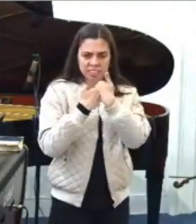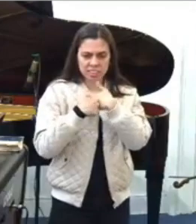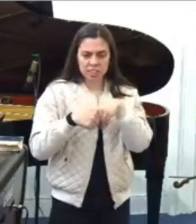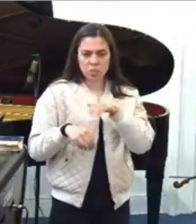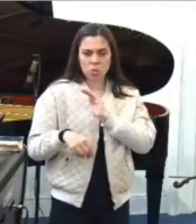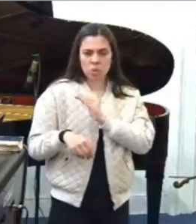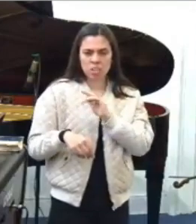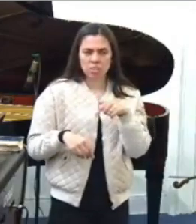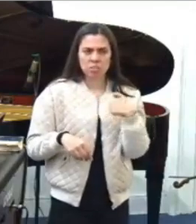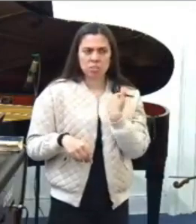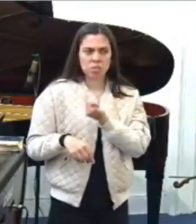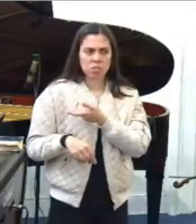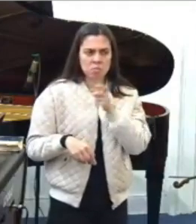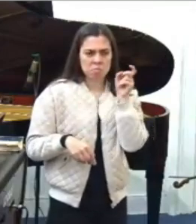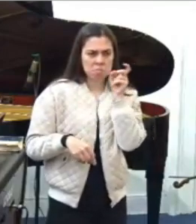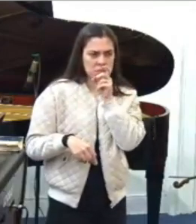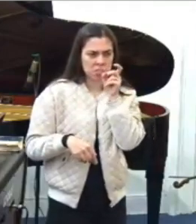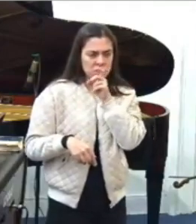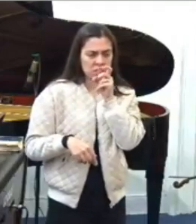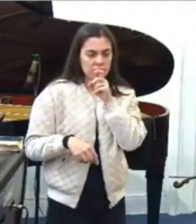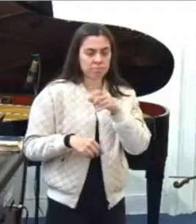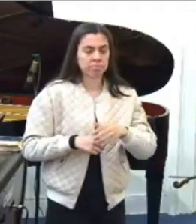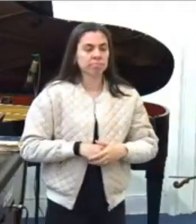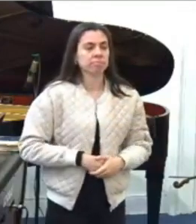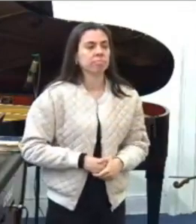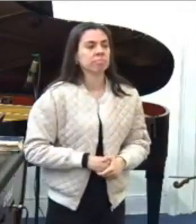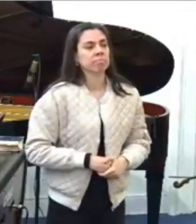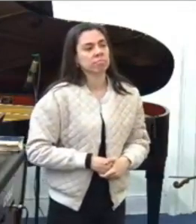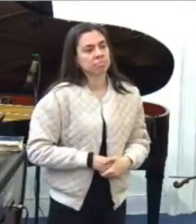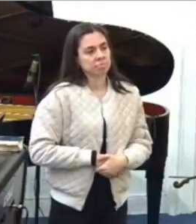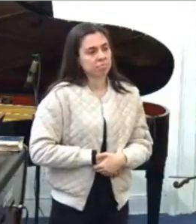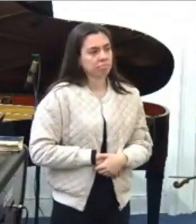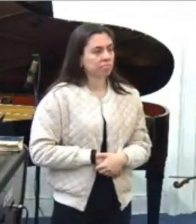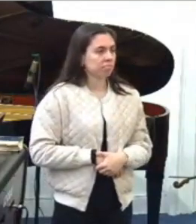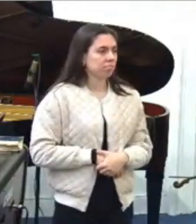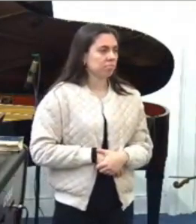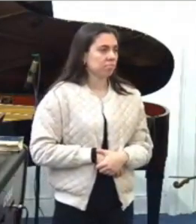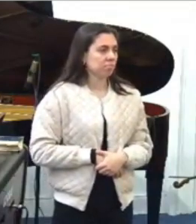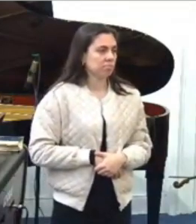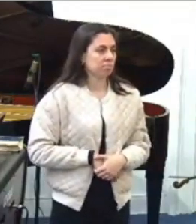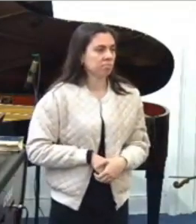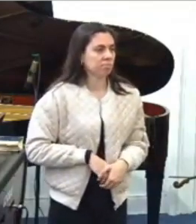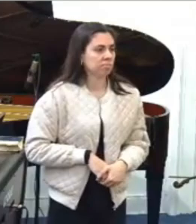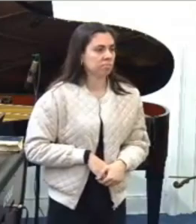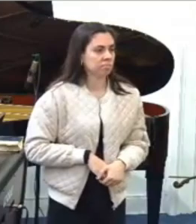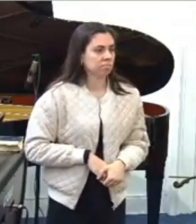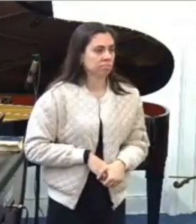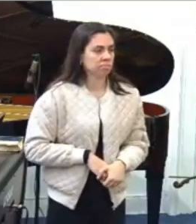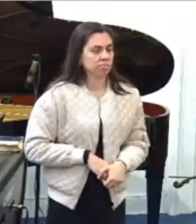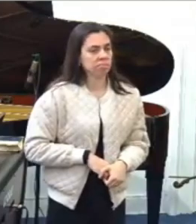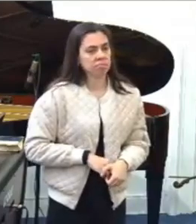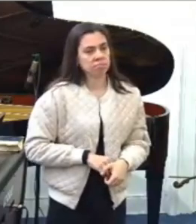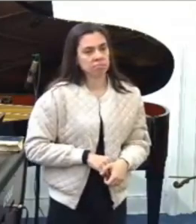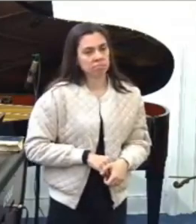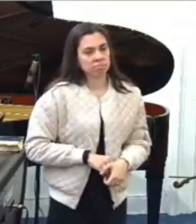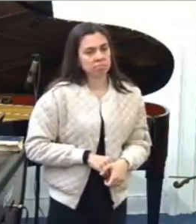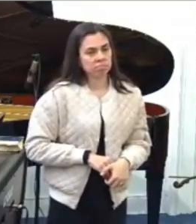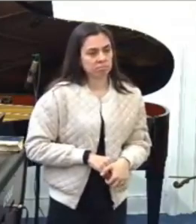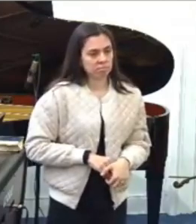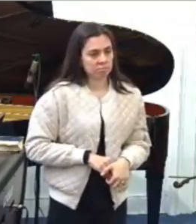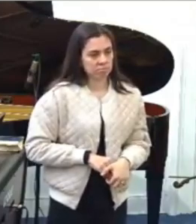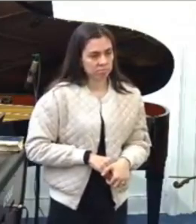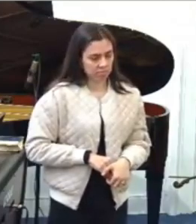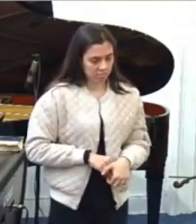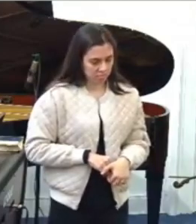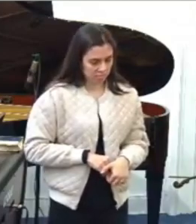como dor, como prisão, como perseguição, como morte. Mas Satanás a todo instante tenta enganar o povo de Deus.